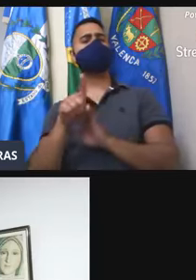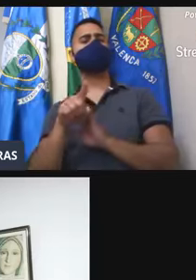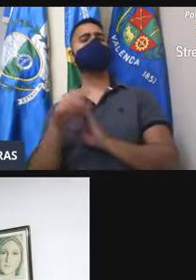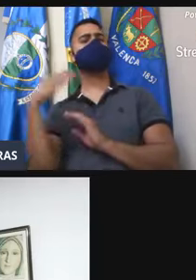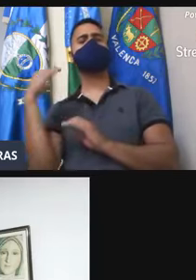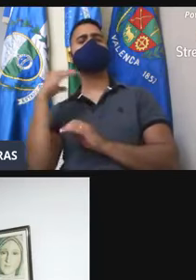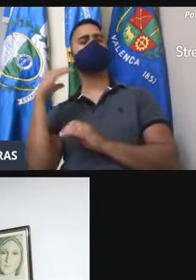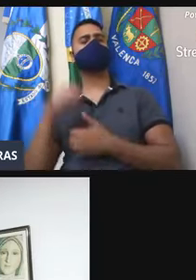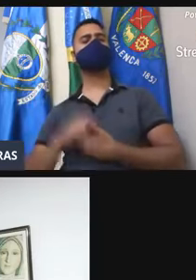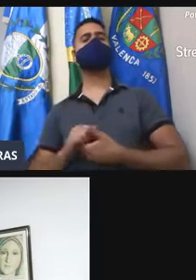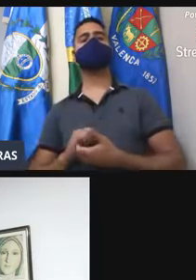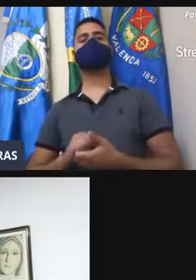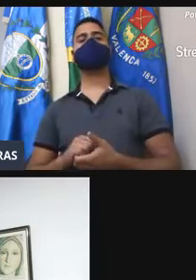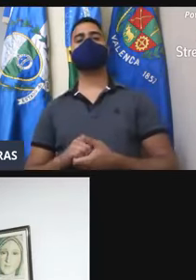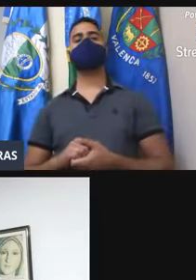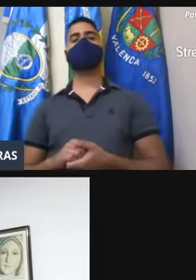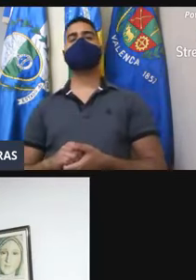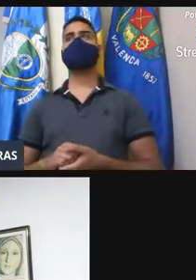rápida.